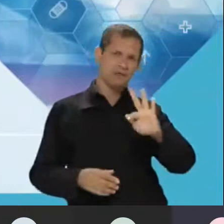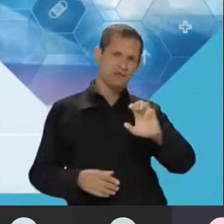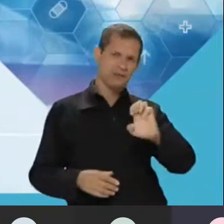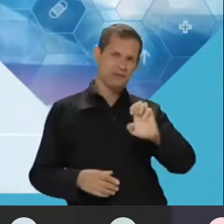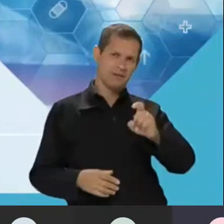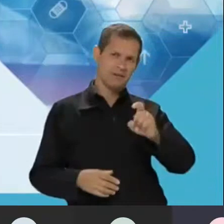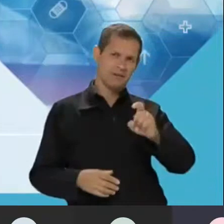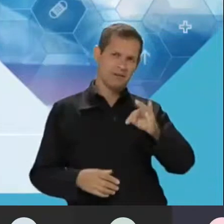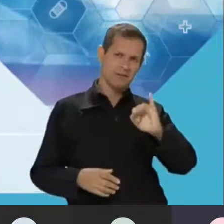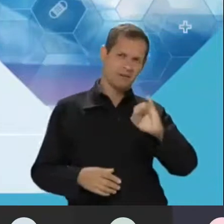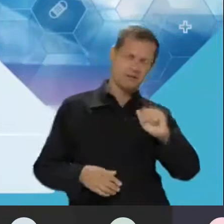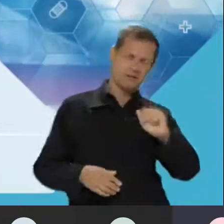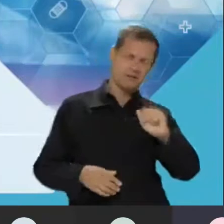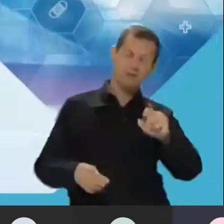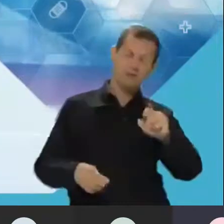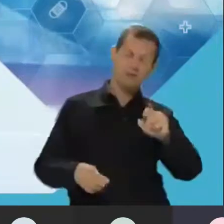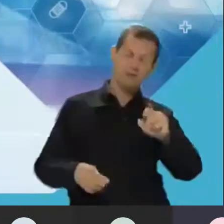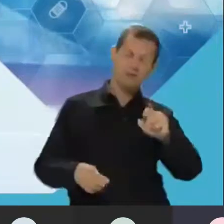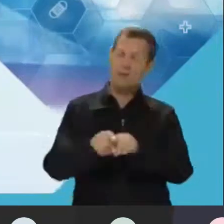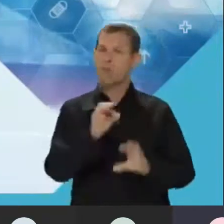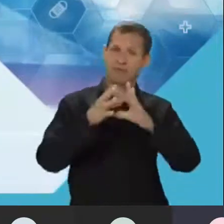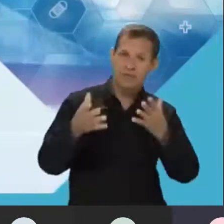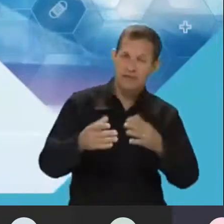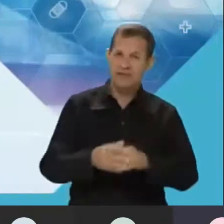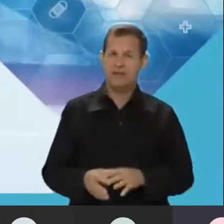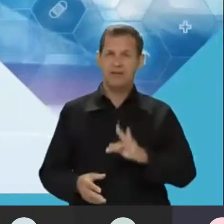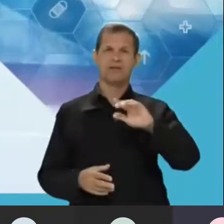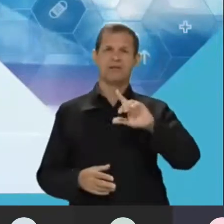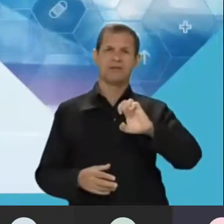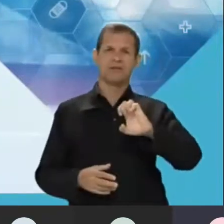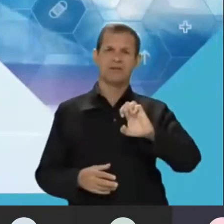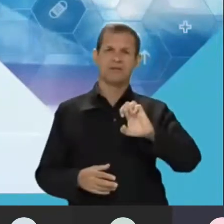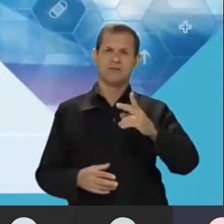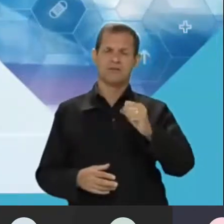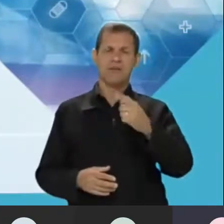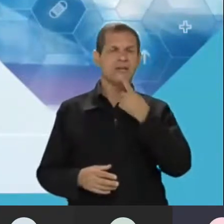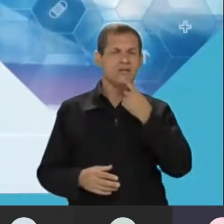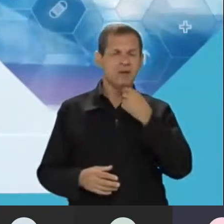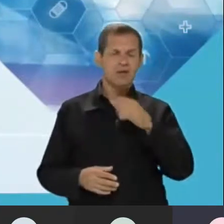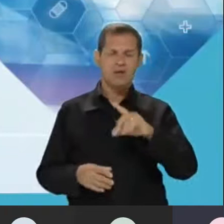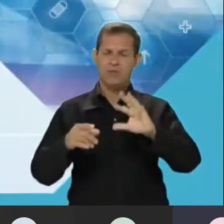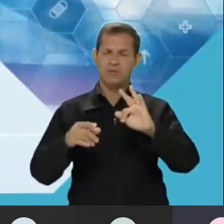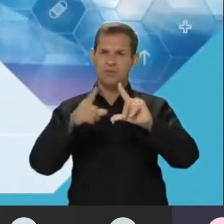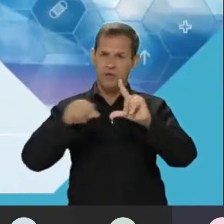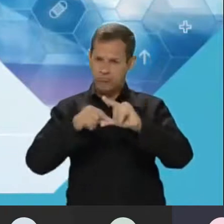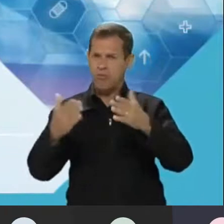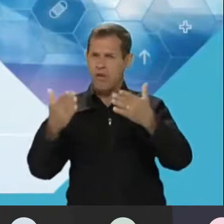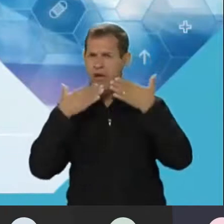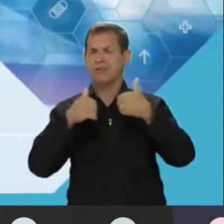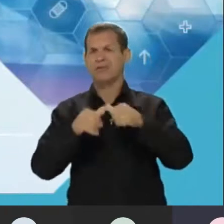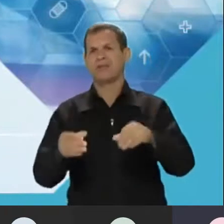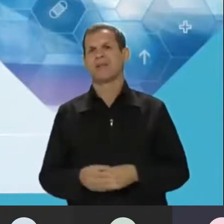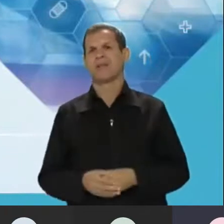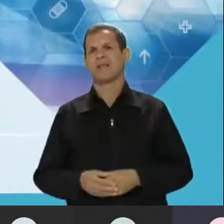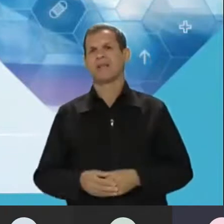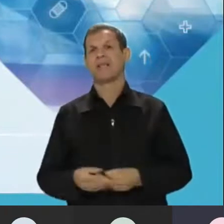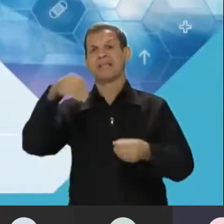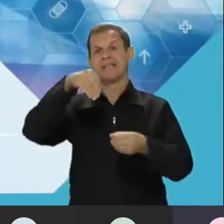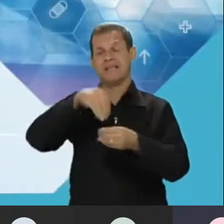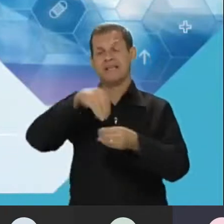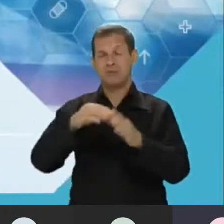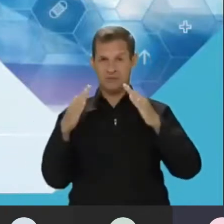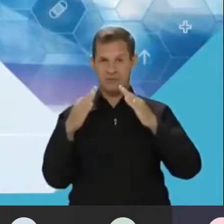e parte vai ser transmitida, tá? Que é essa flecha vermelha que a gente tem aqui, que é esse fluxo de calor que está passando para